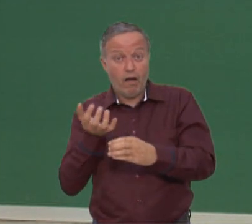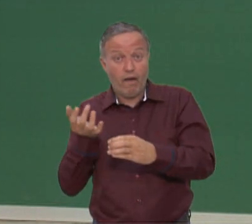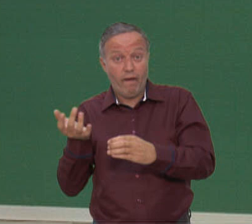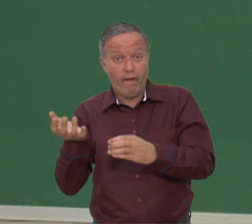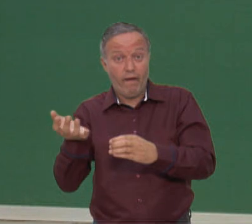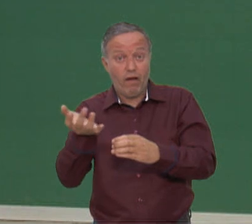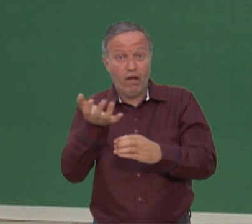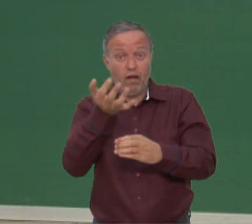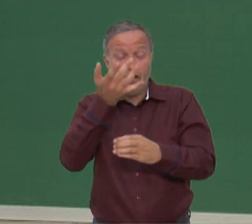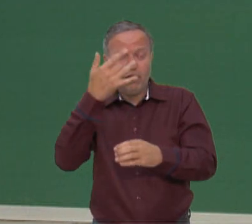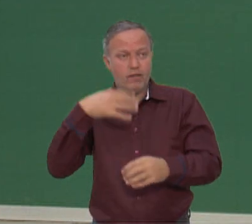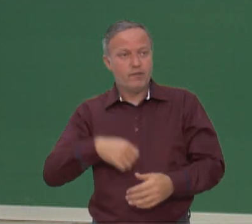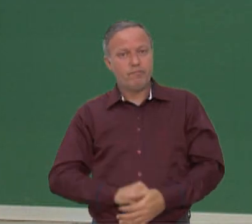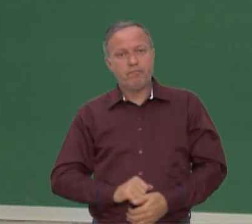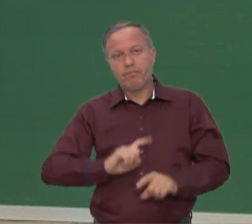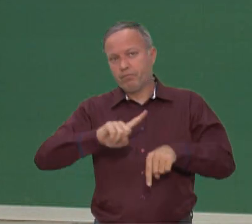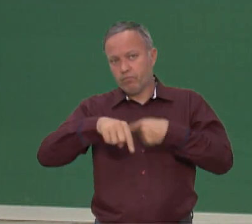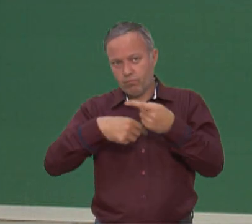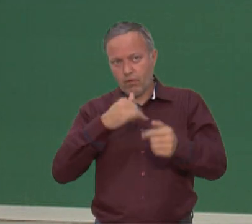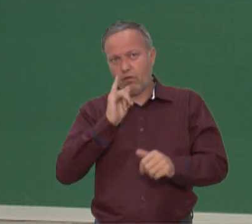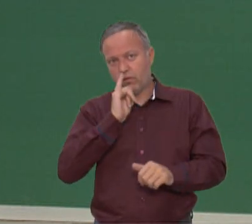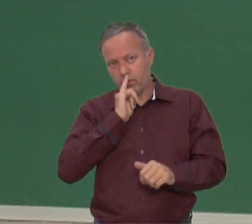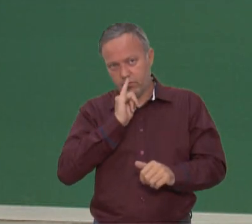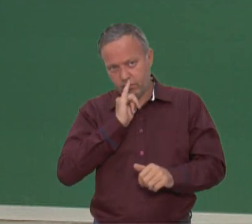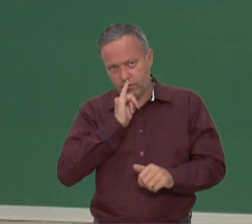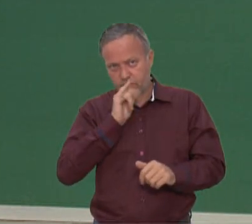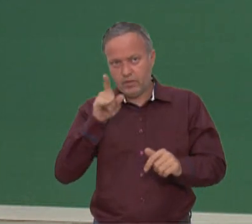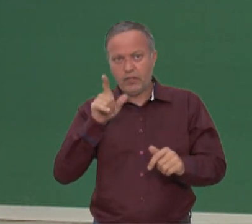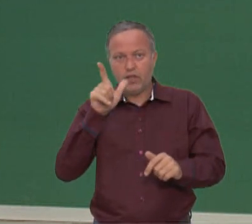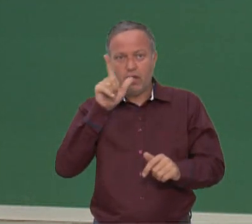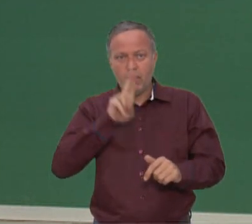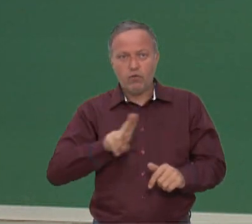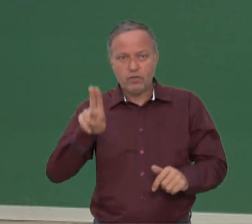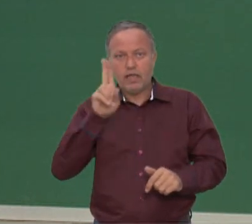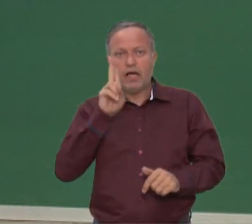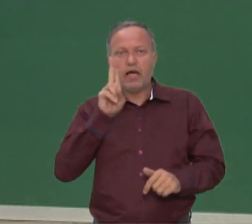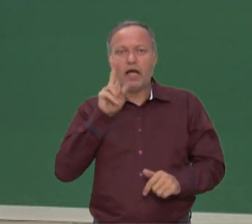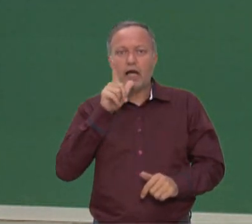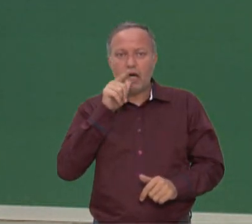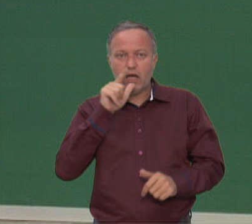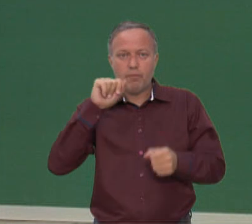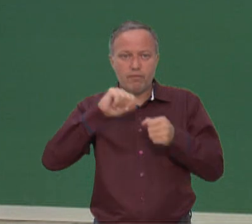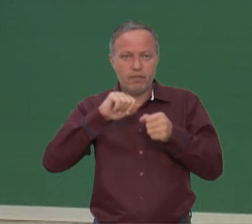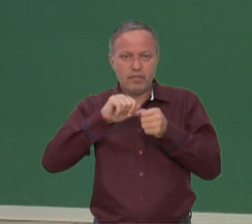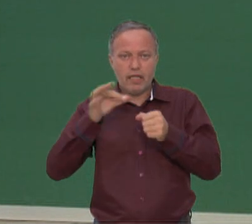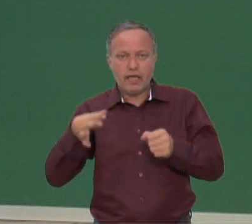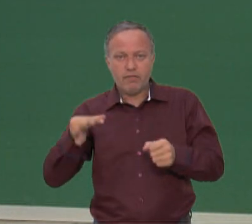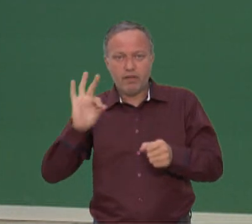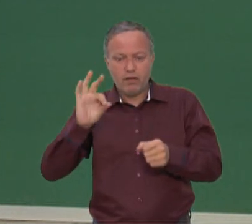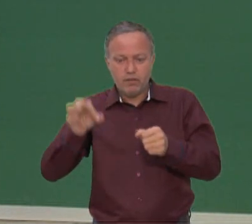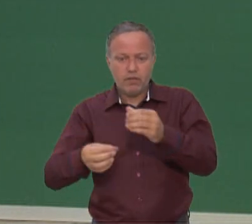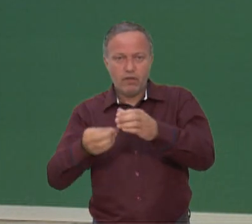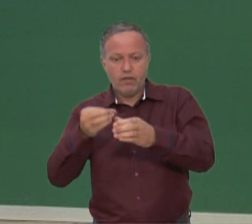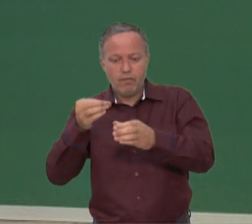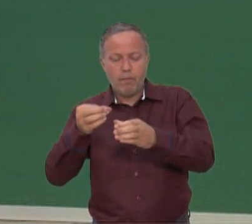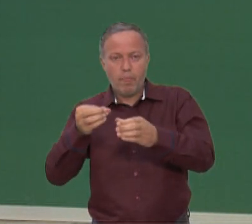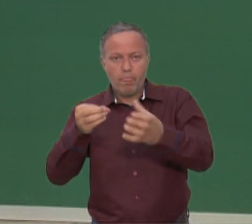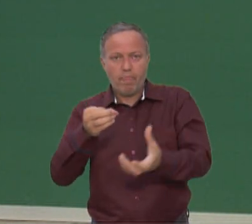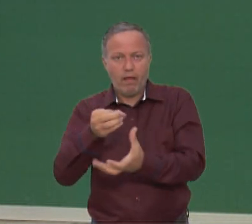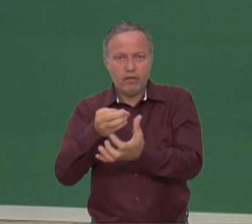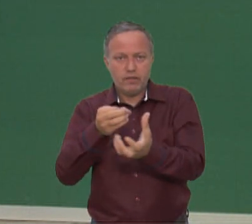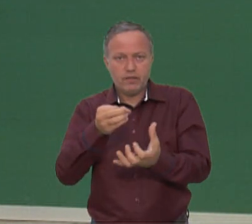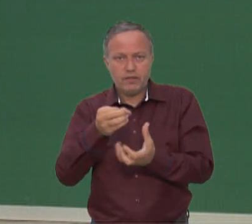você coloca, por exemplo, água para ferver, para fazer um café, um chá. A terceira situação é chamada